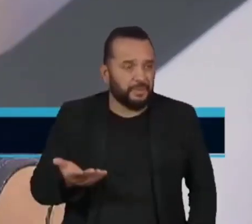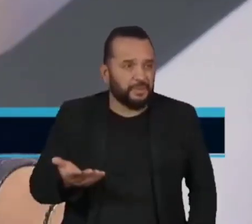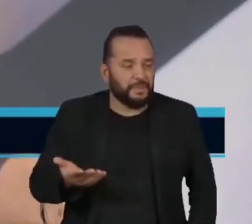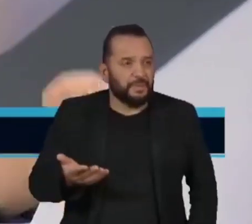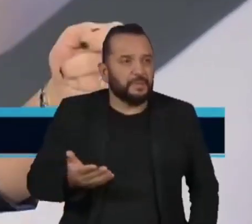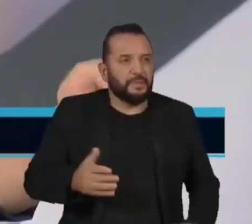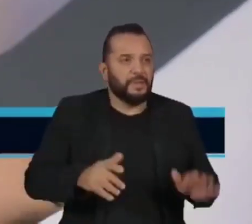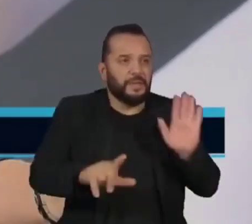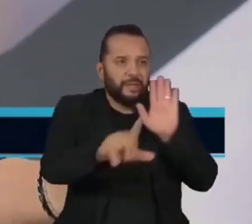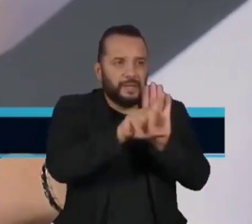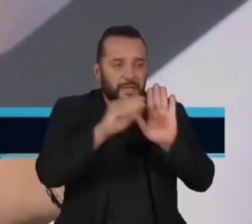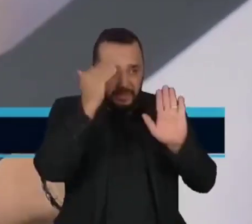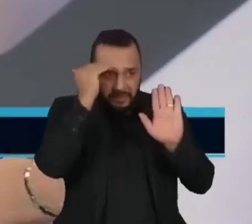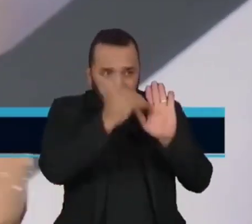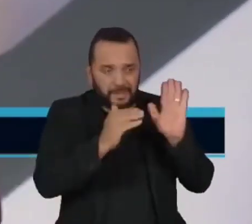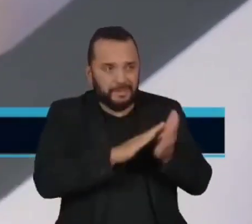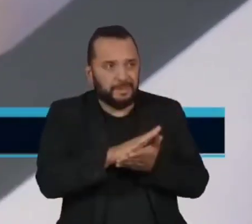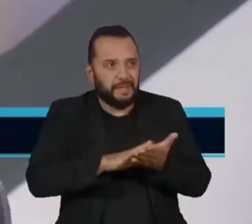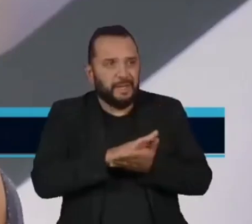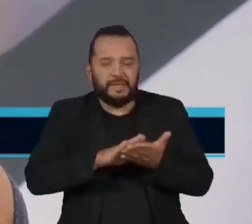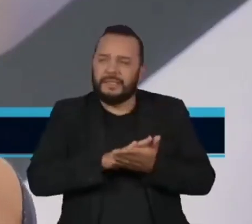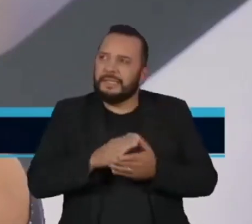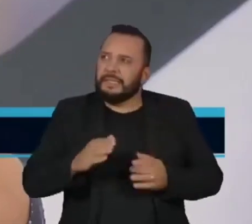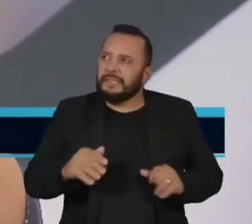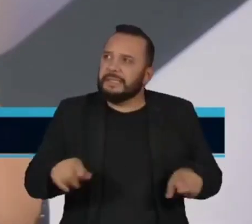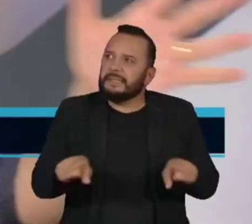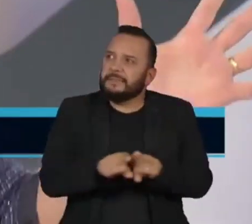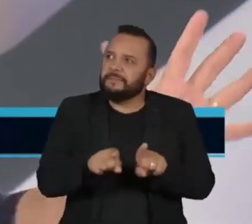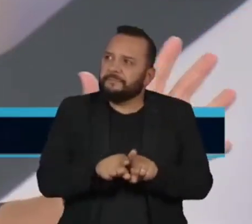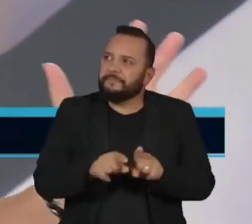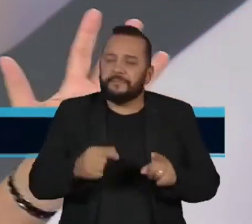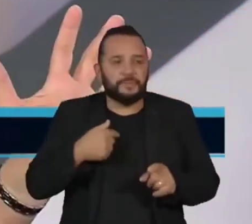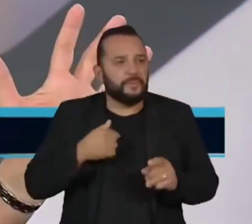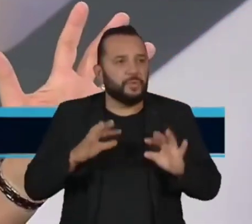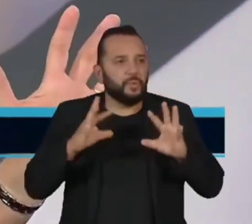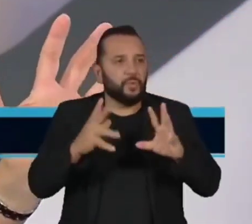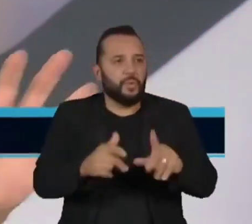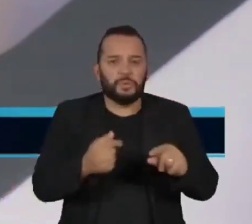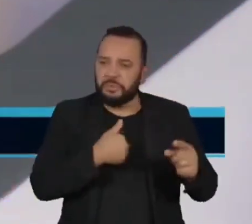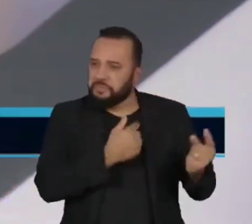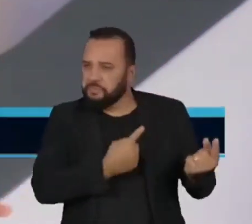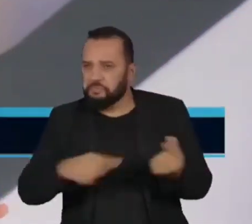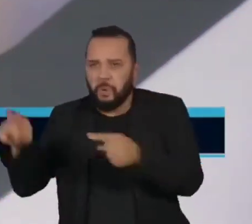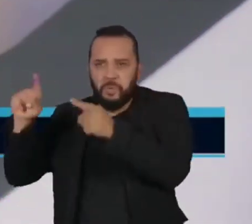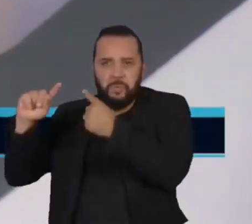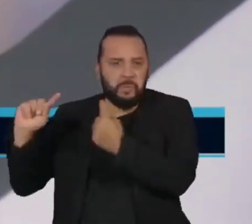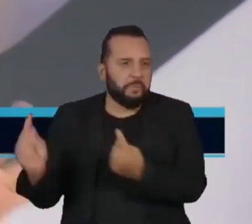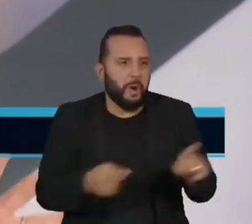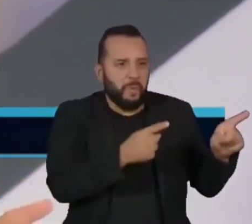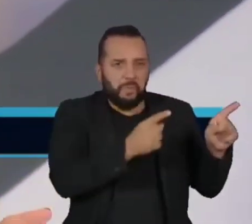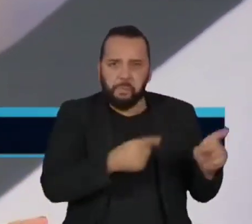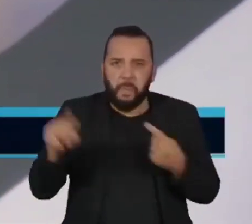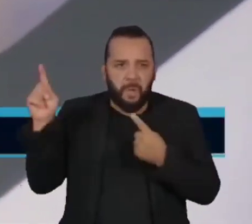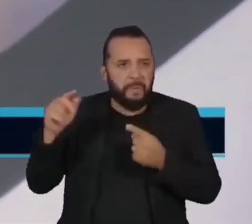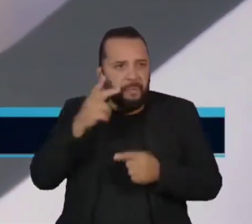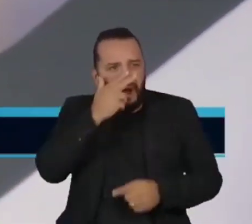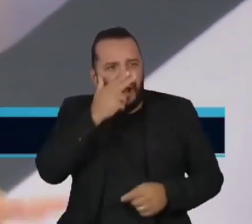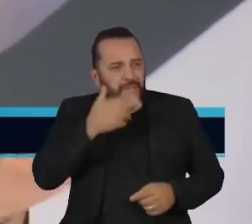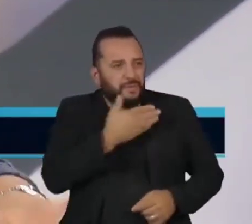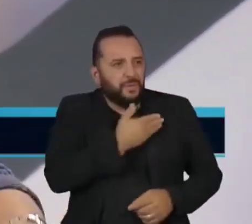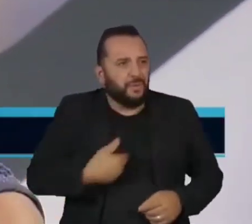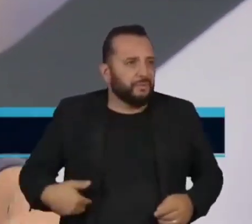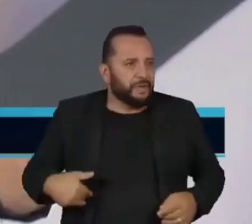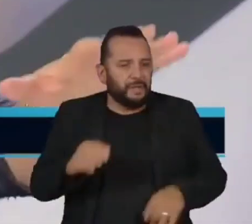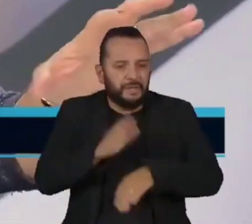descumprimento da lei, apostar na lógica do todos contra todos, né? uma lógica de ausência do Estado